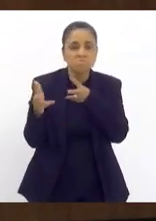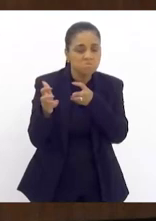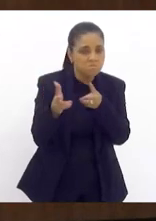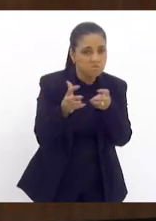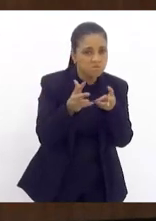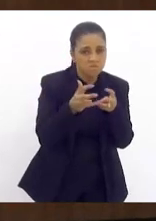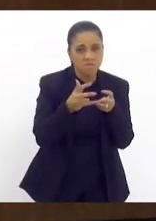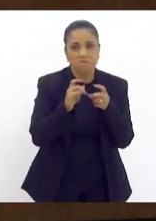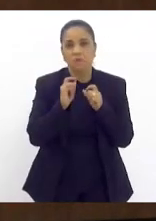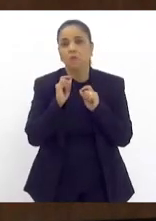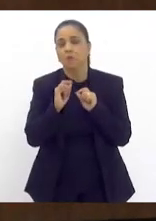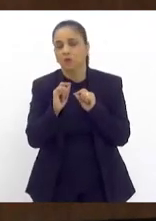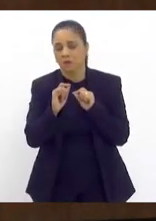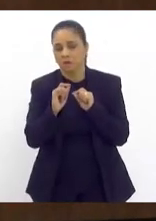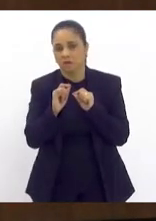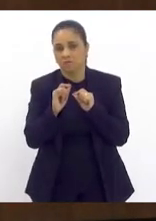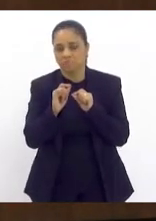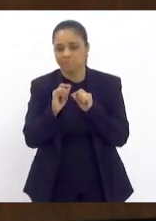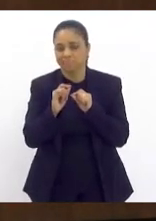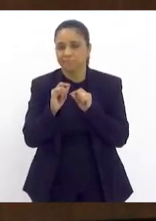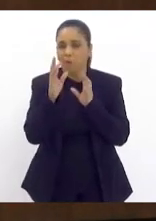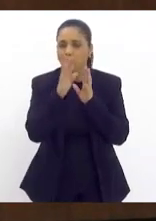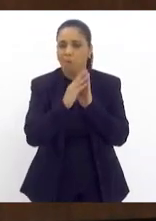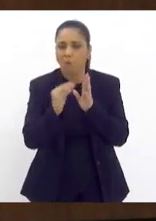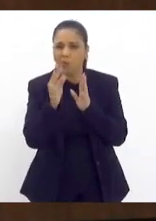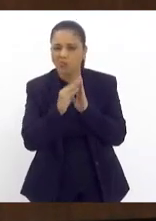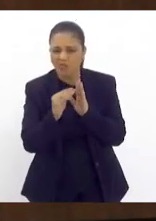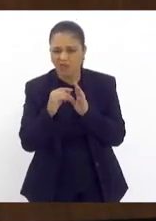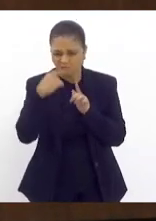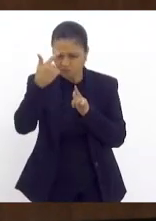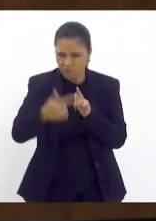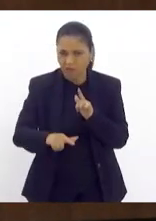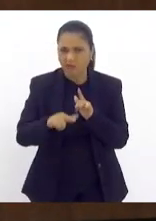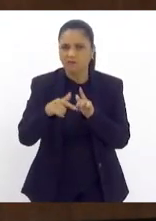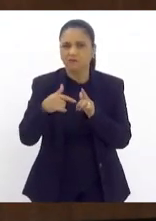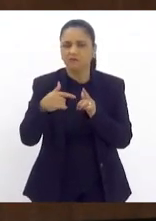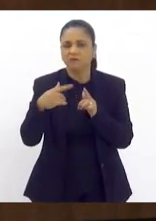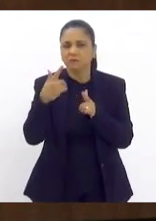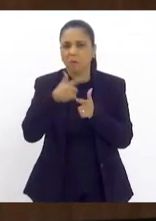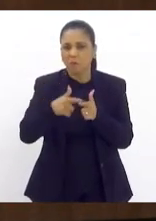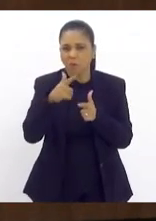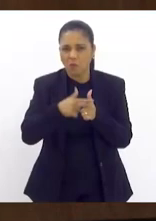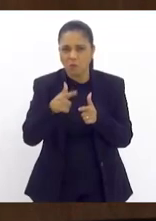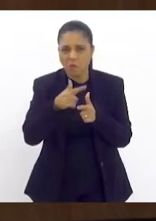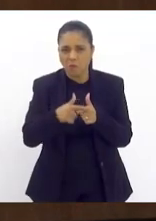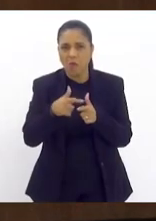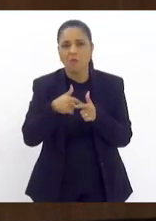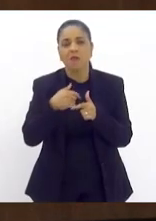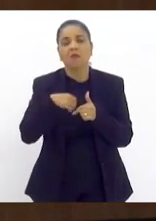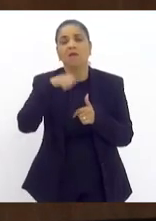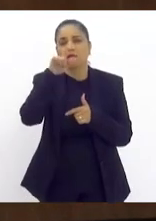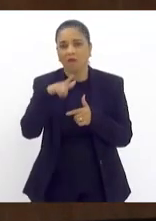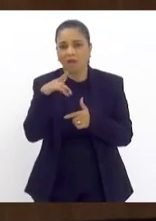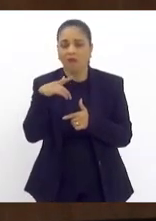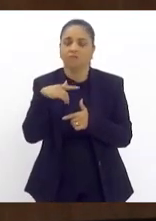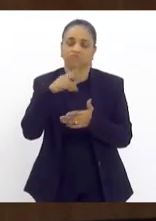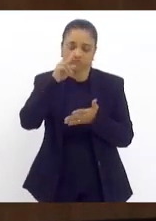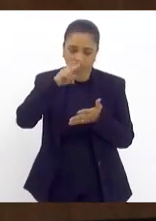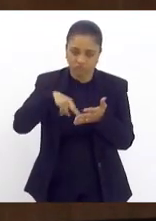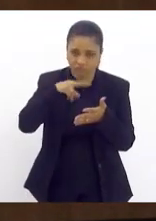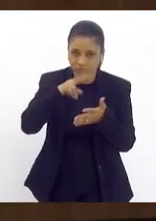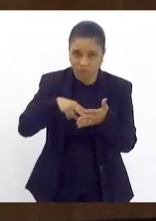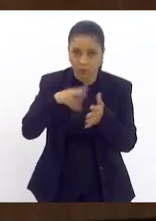percebido é a reprodução desses fatos. Para quem teve a oportunidade de ler a matéria, vai